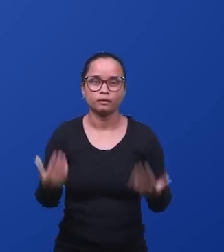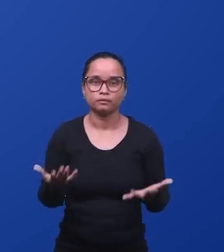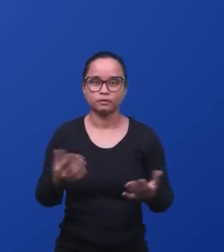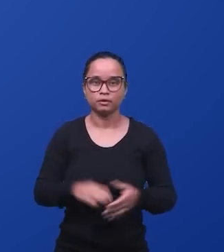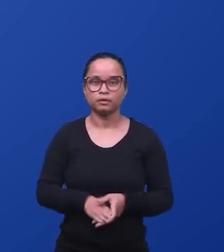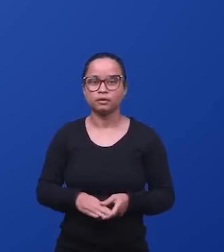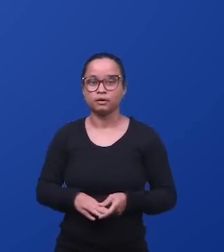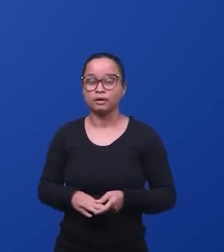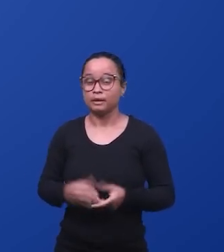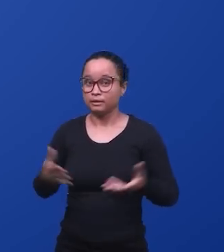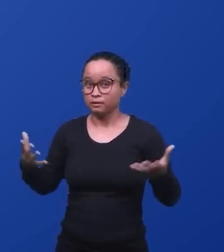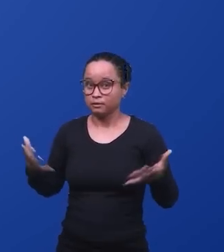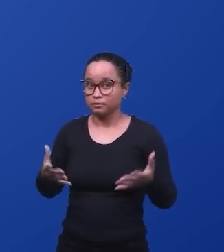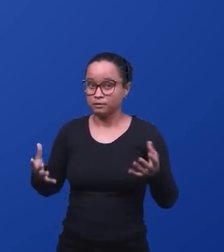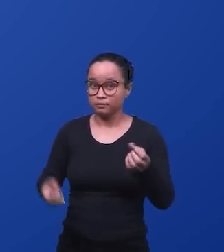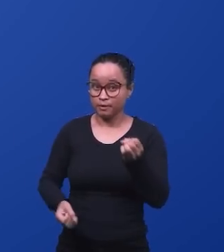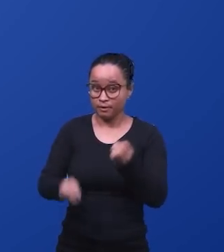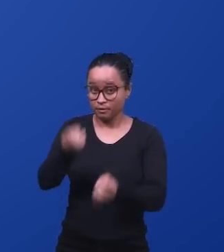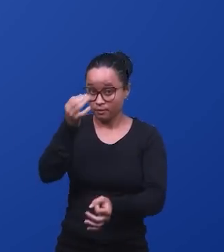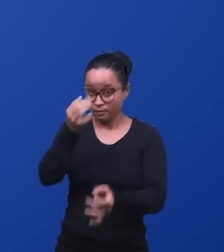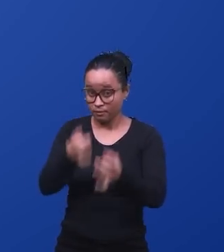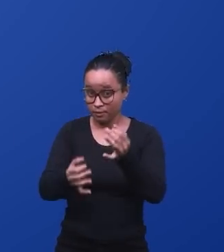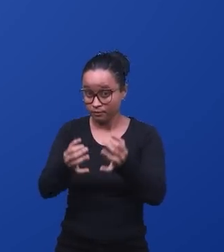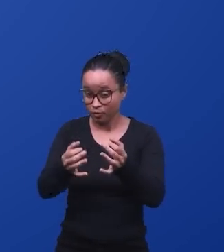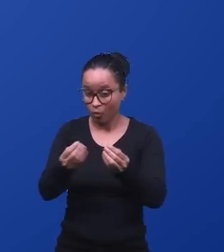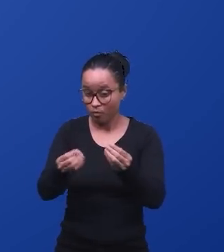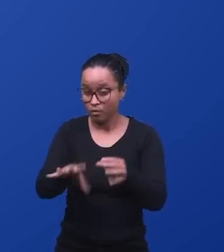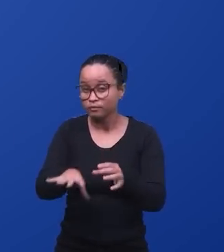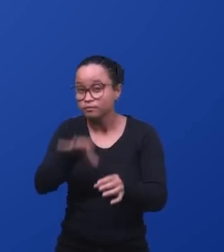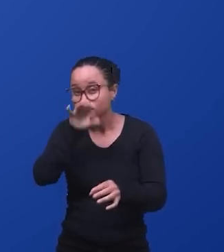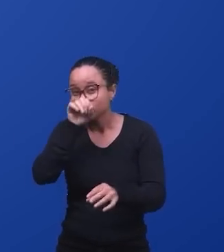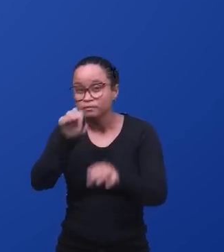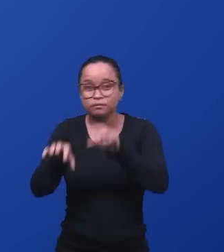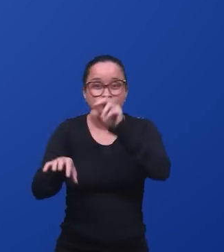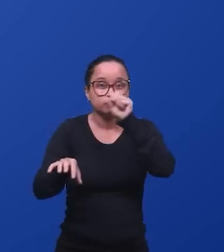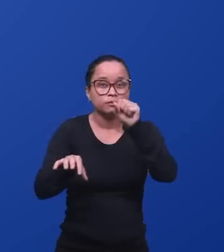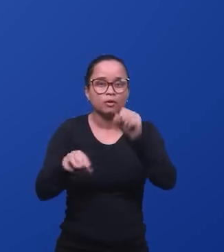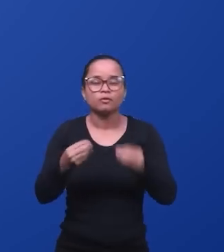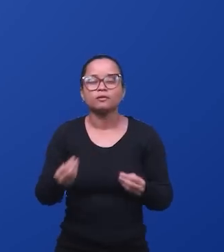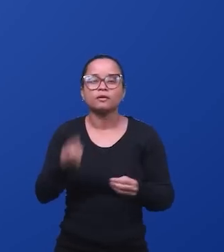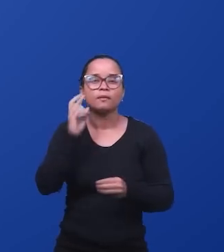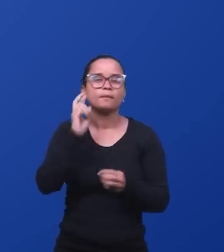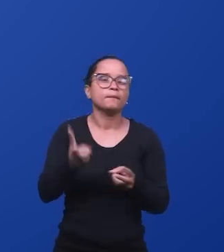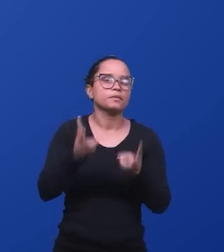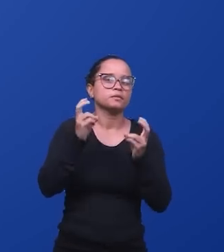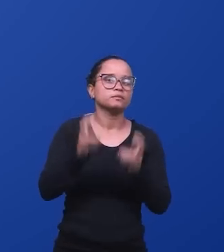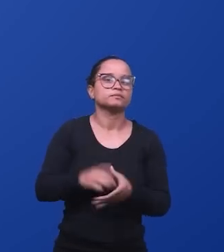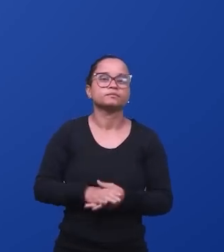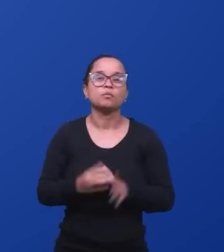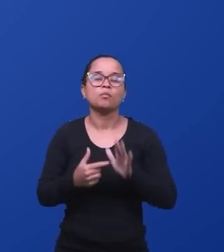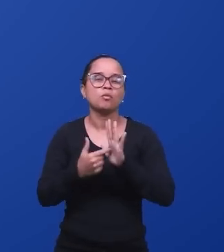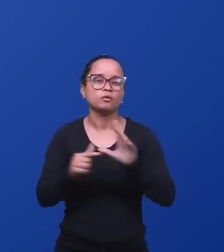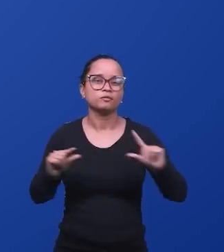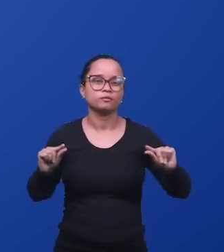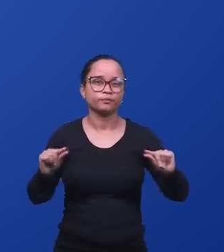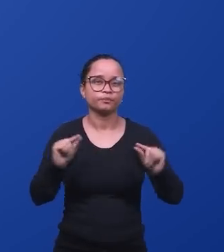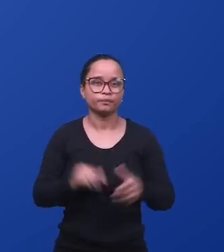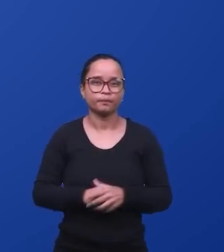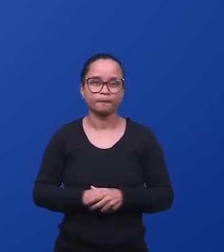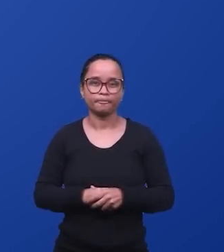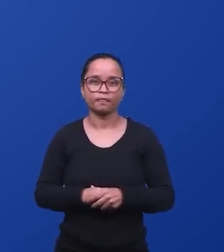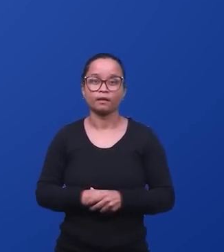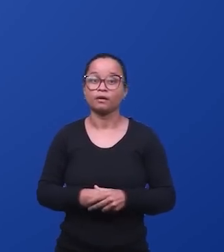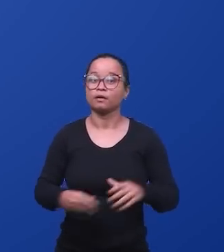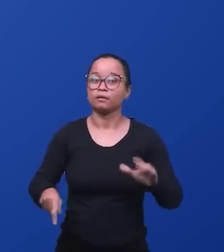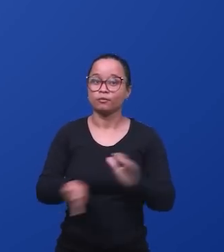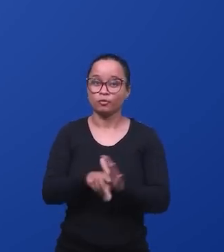na igreja, vai se derramar os seus aromas. Quando vemos derramar os seus aromas, nos fala